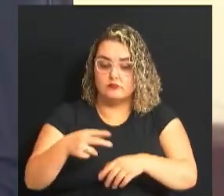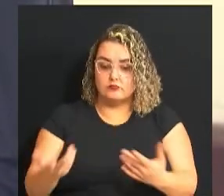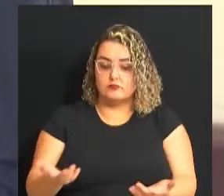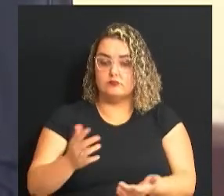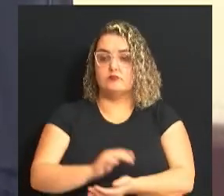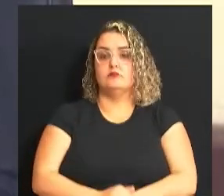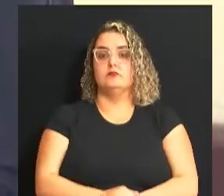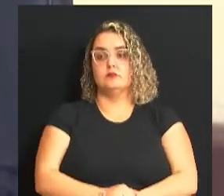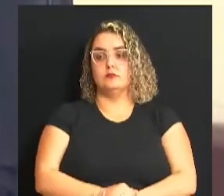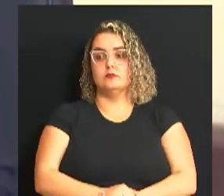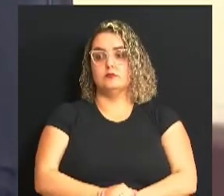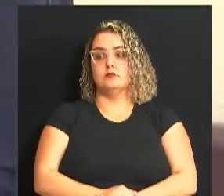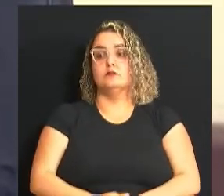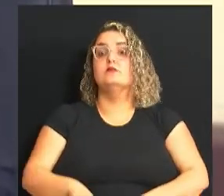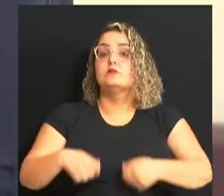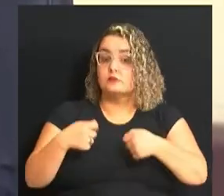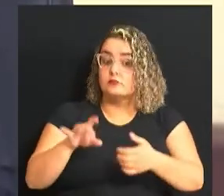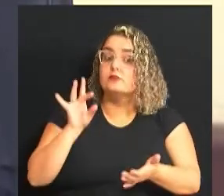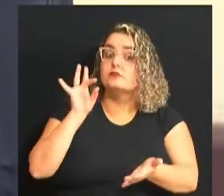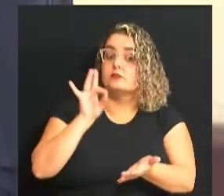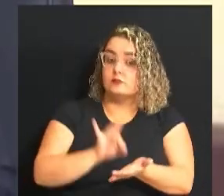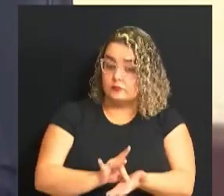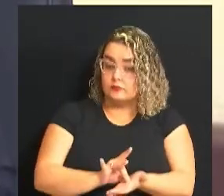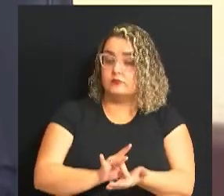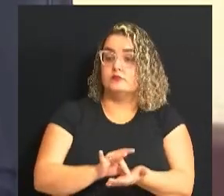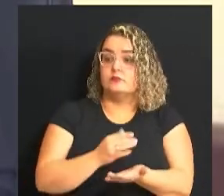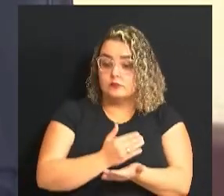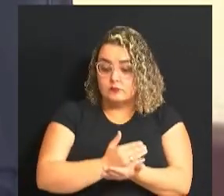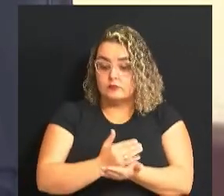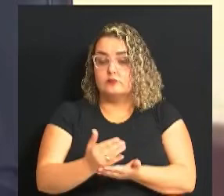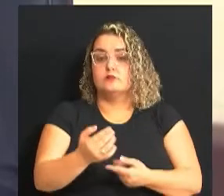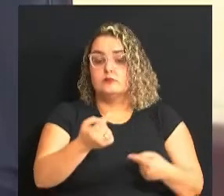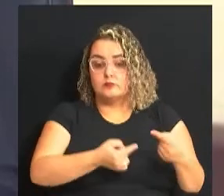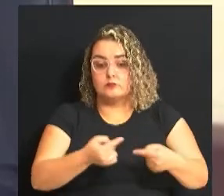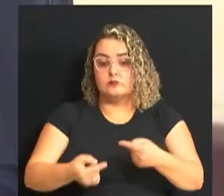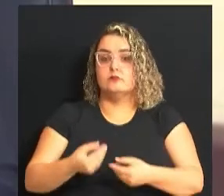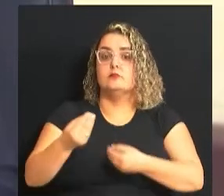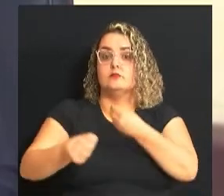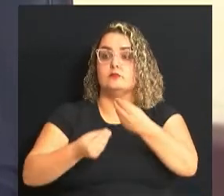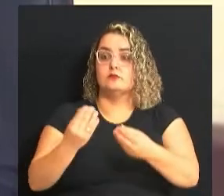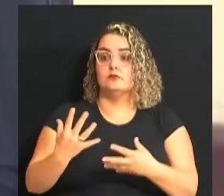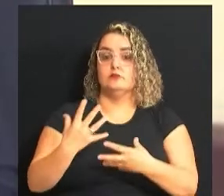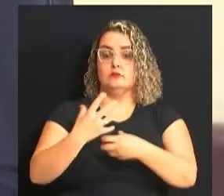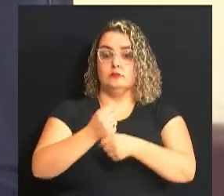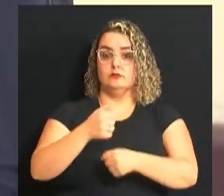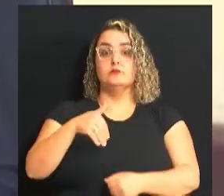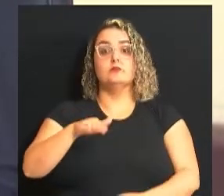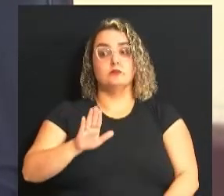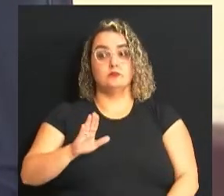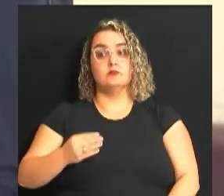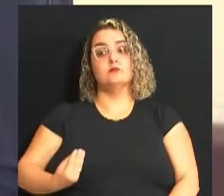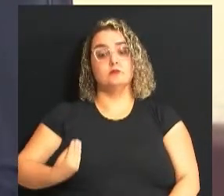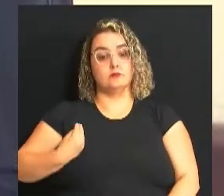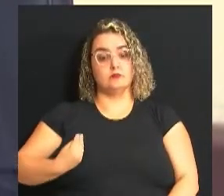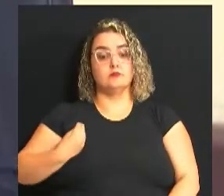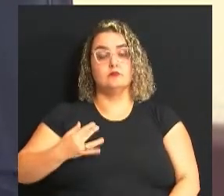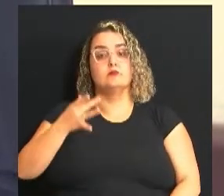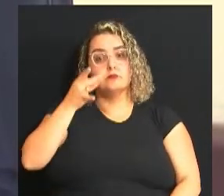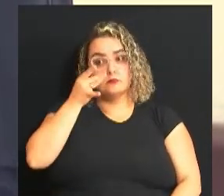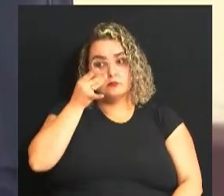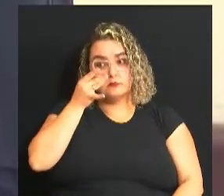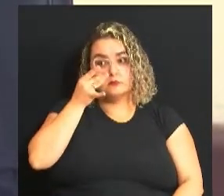Então, a gente precisa, de fato, começar a discutir como que a gente pode fortalecer mais a presença, né,